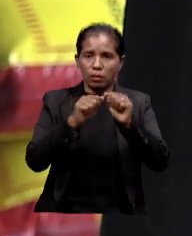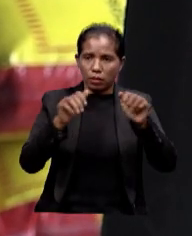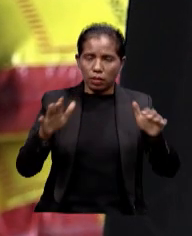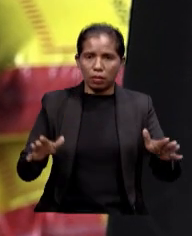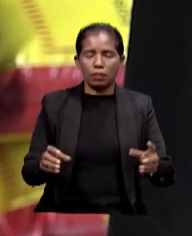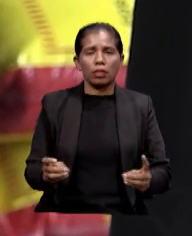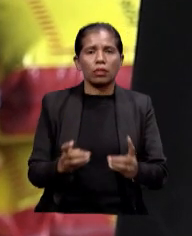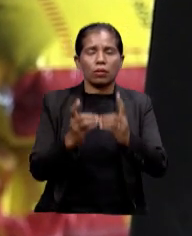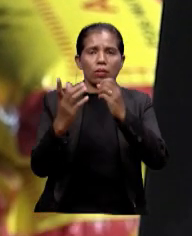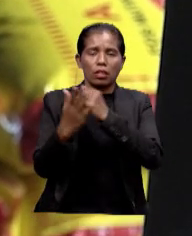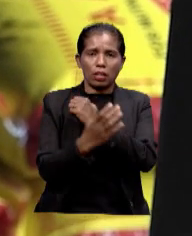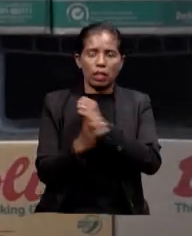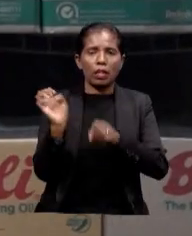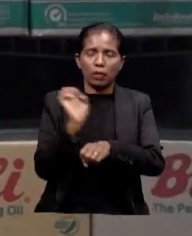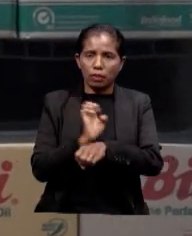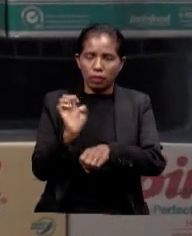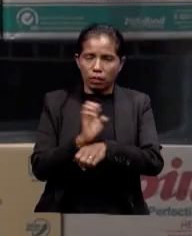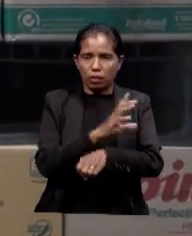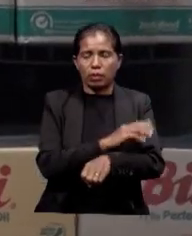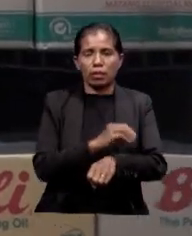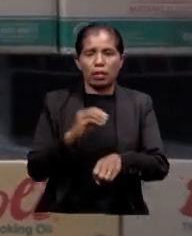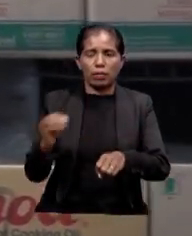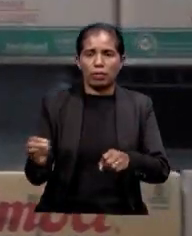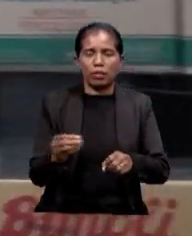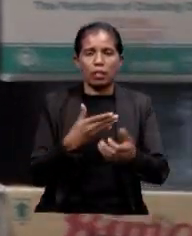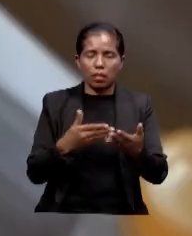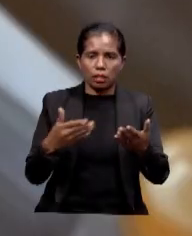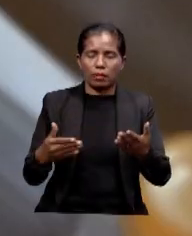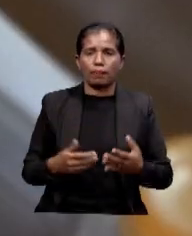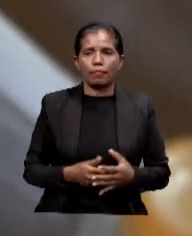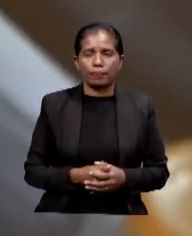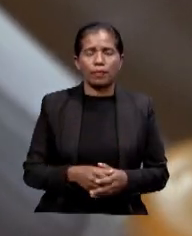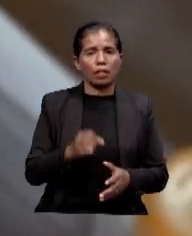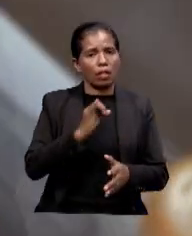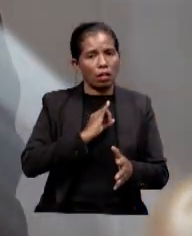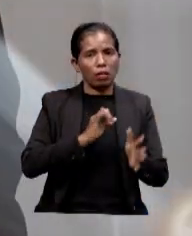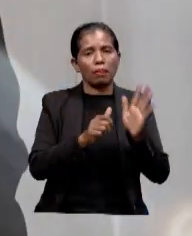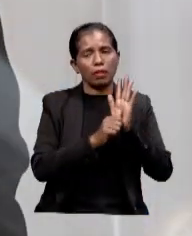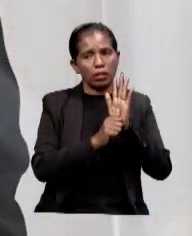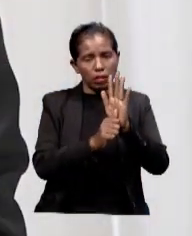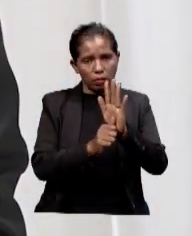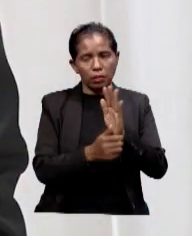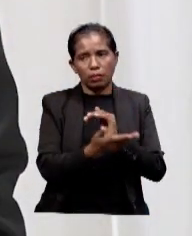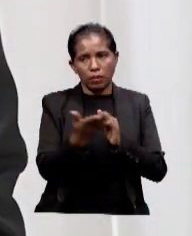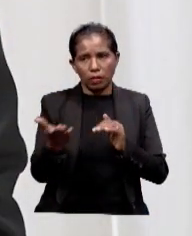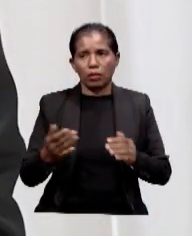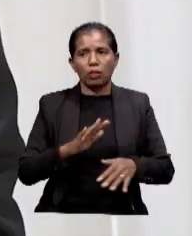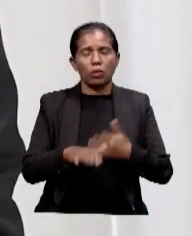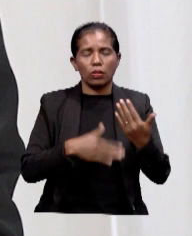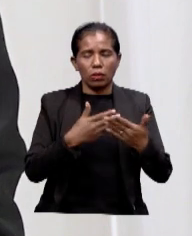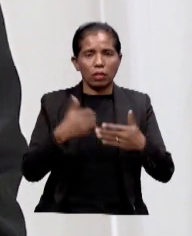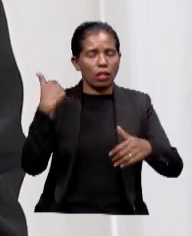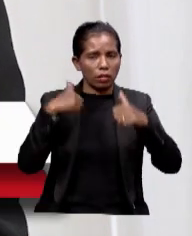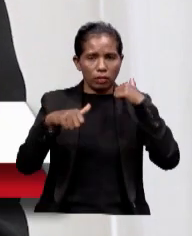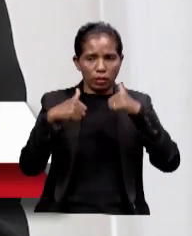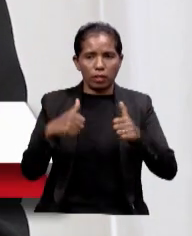contra a economia no segurança alimentar. E how apresentamos ba ita. Outra atividade especial